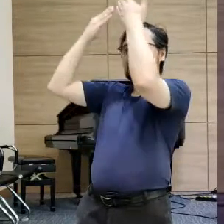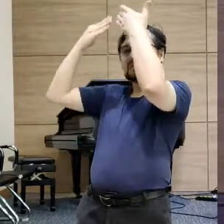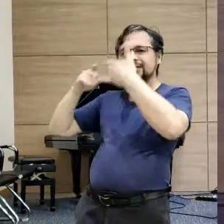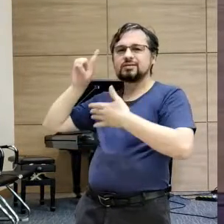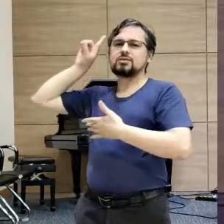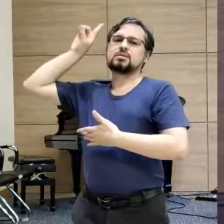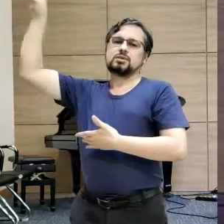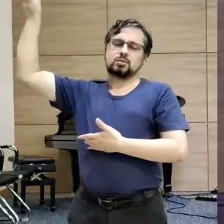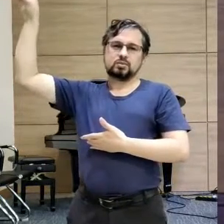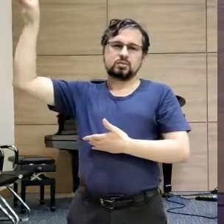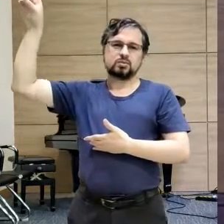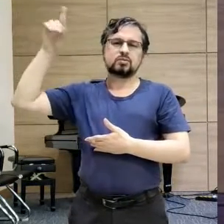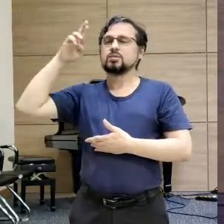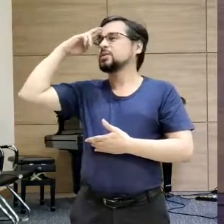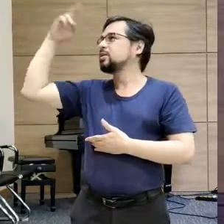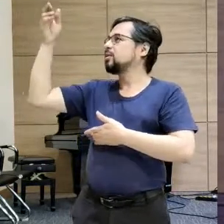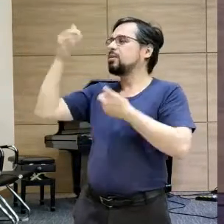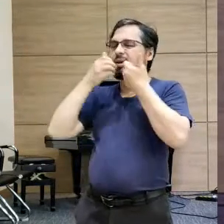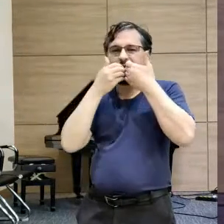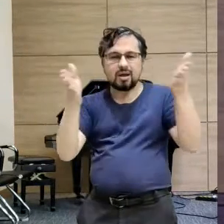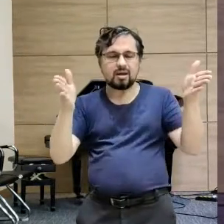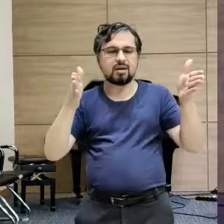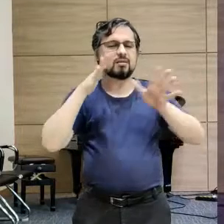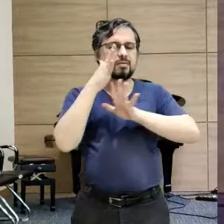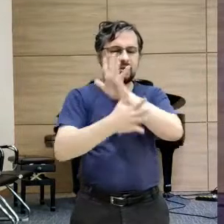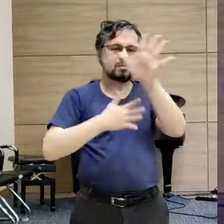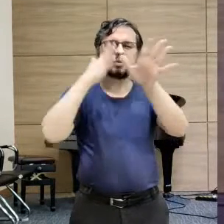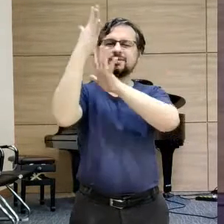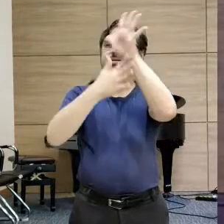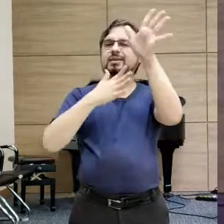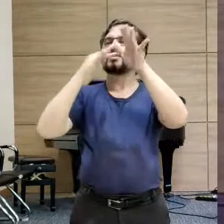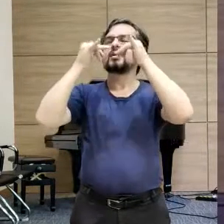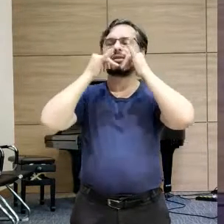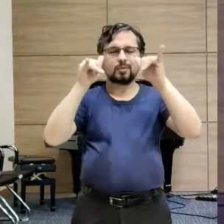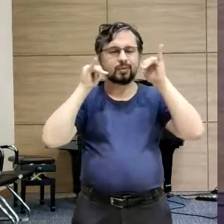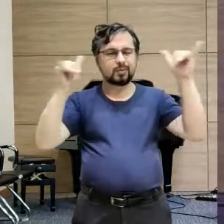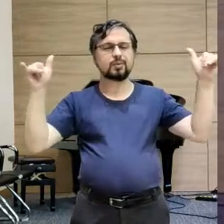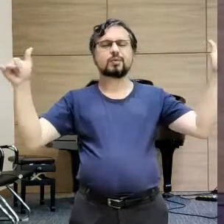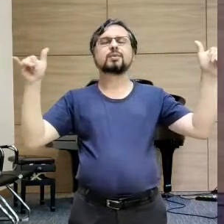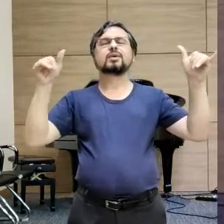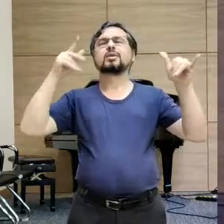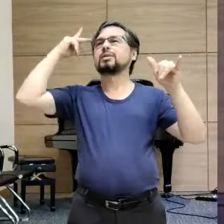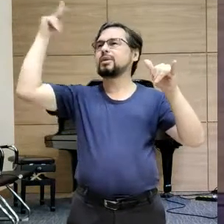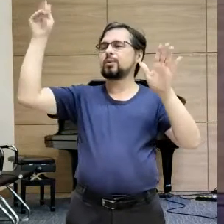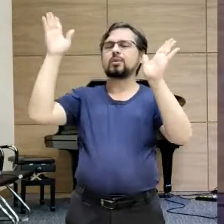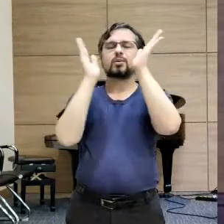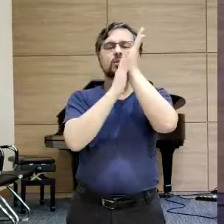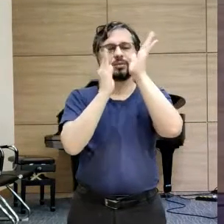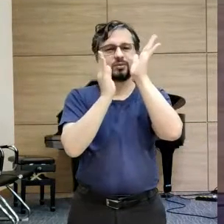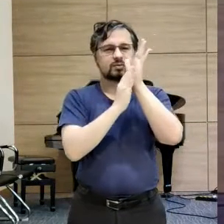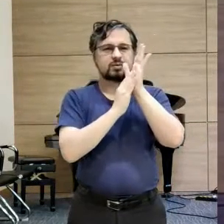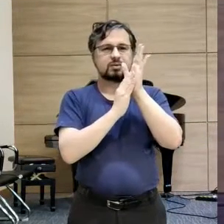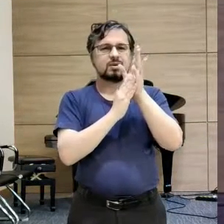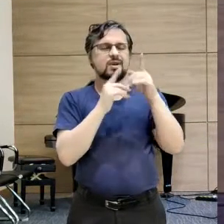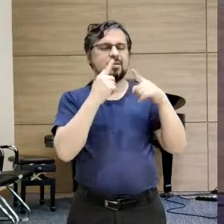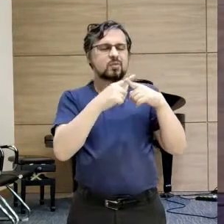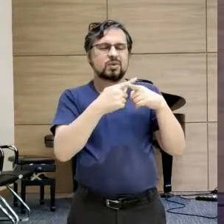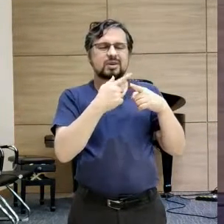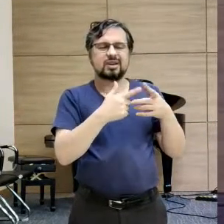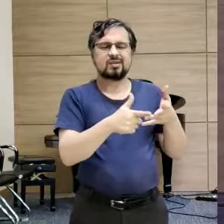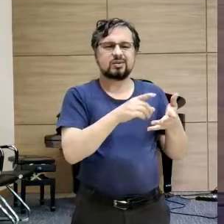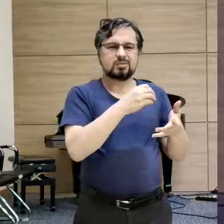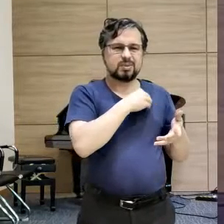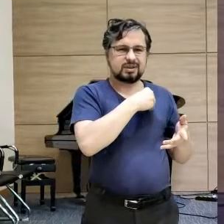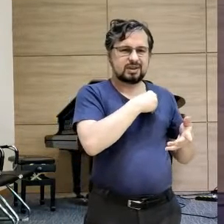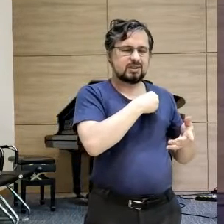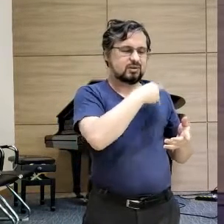Verso 15. Senhor, abre os meus lábios e a minha boca proclamará o teu louvor. Porque quando o pecado está na experiência do